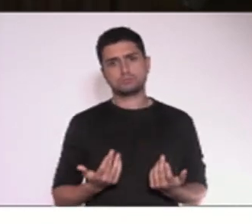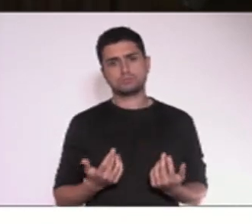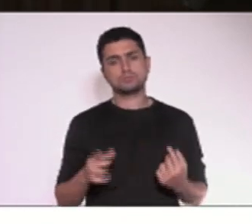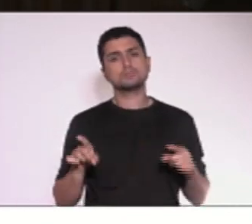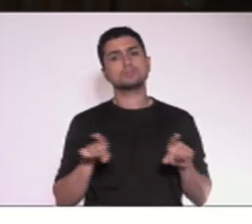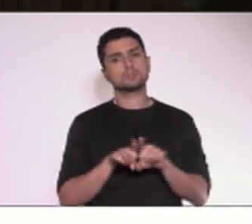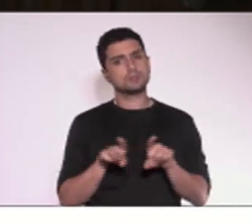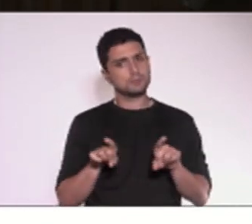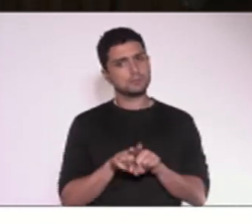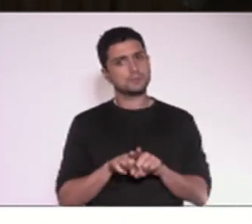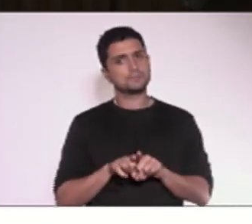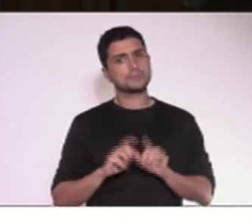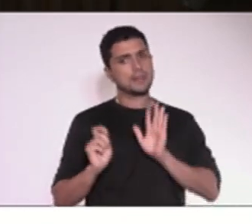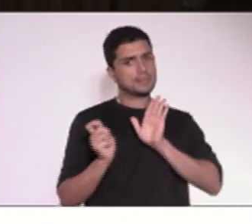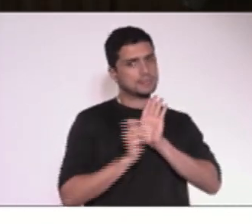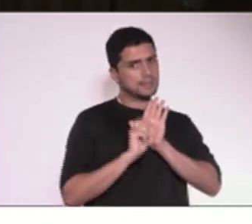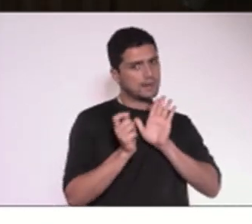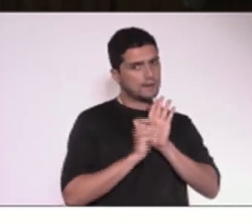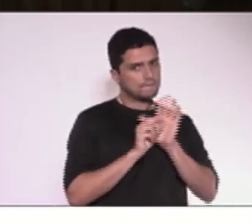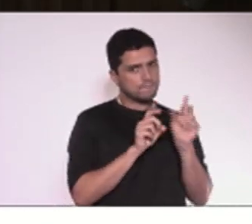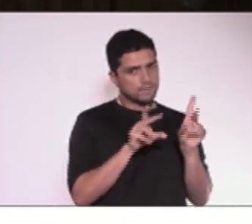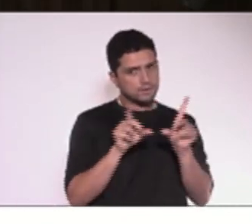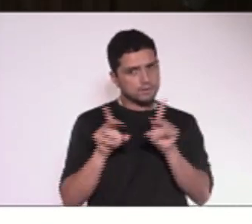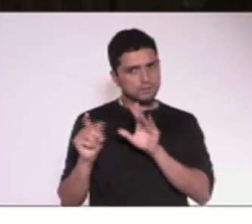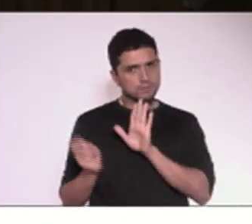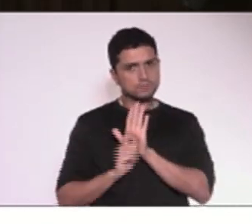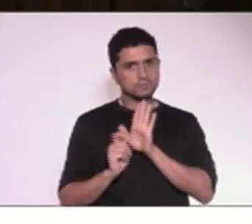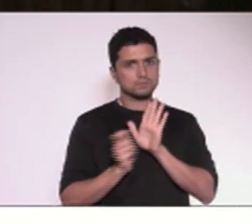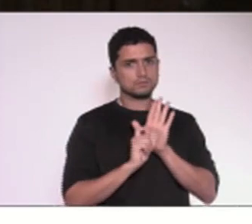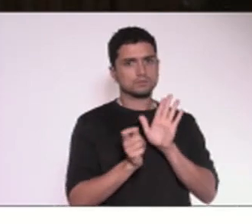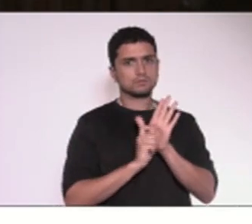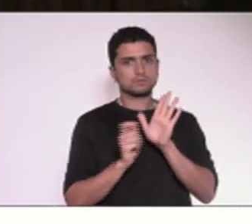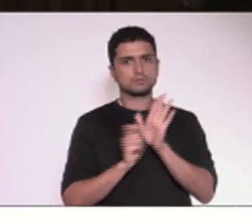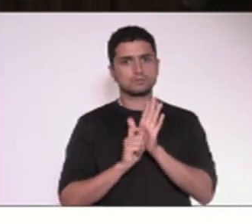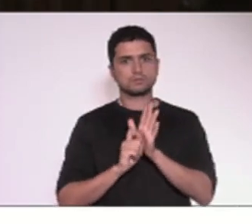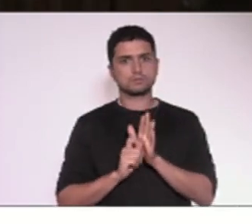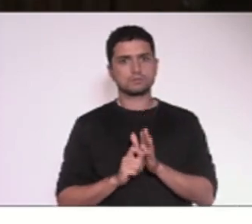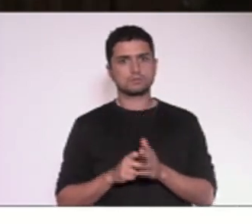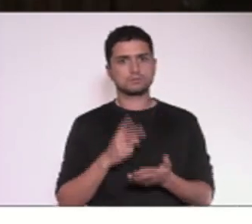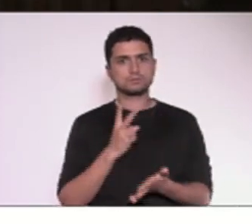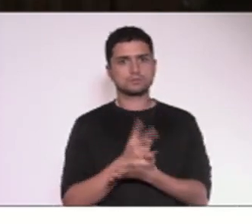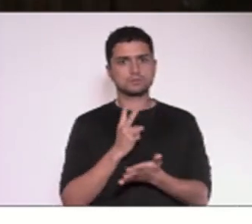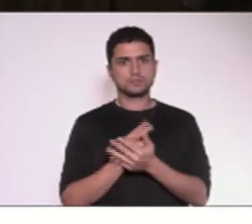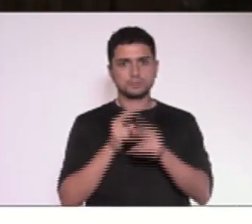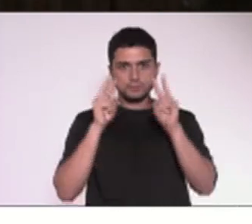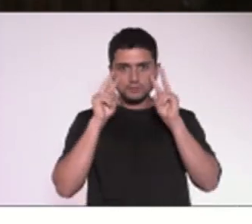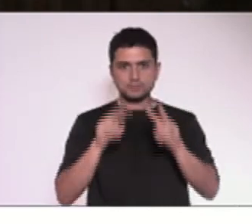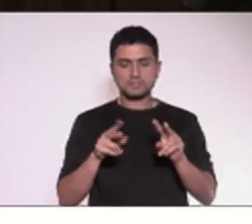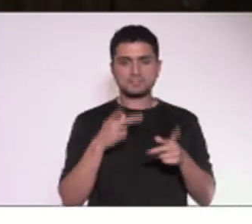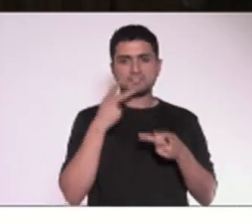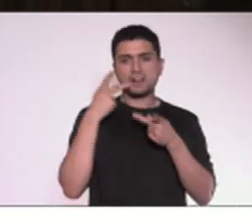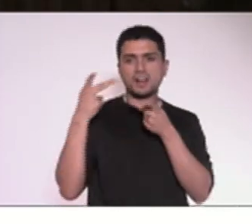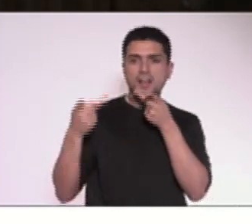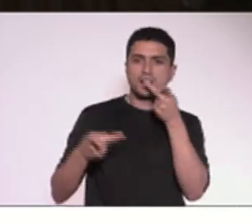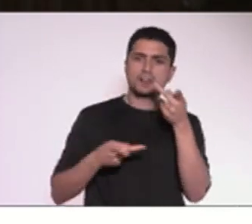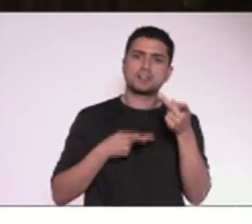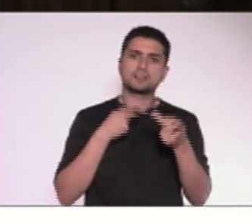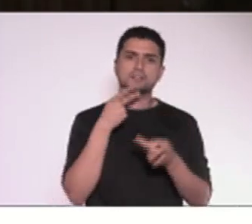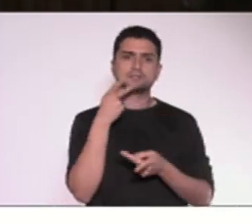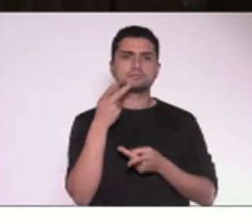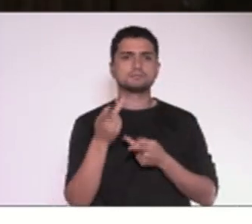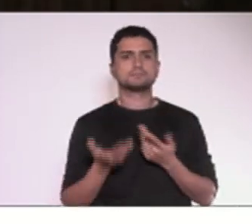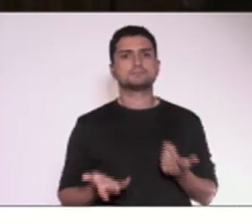Especial em relação ao tráfico, que quando se vê essa mensagem. Estamos vendo falácias